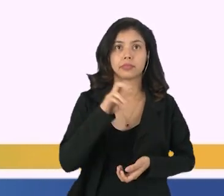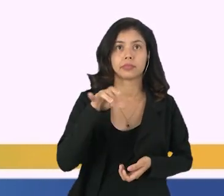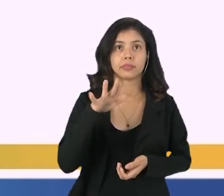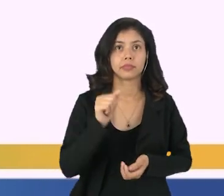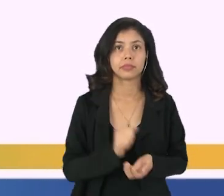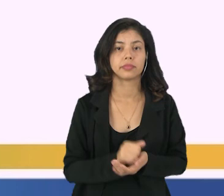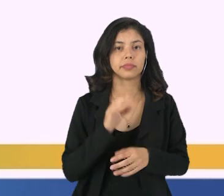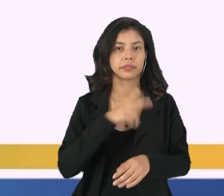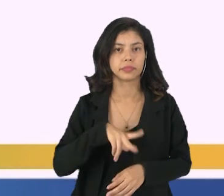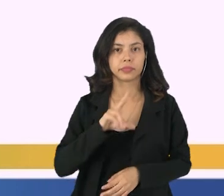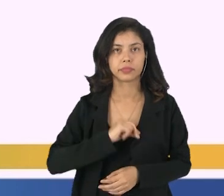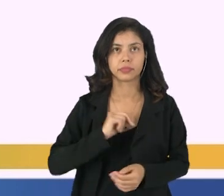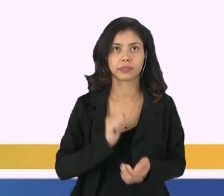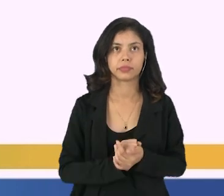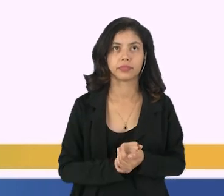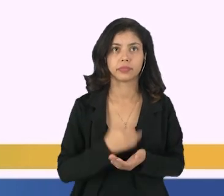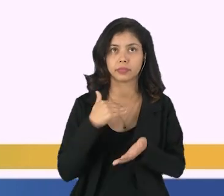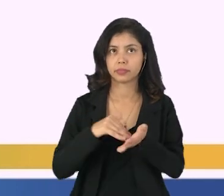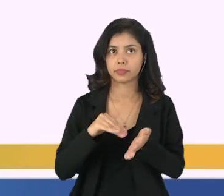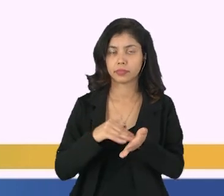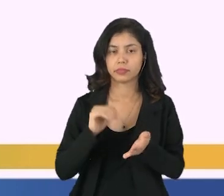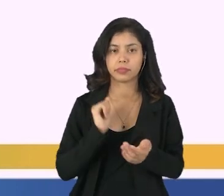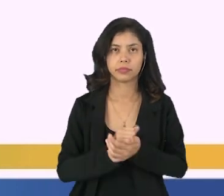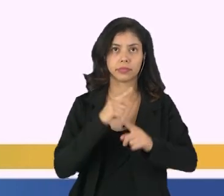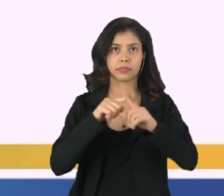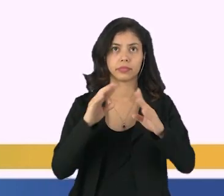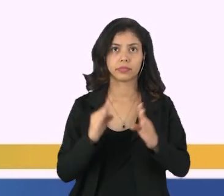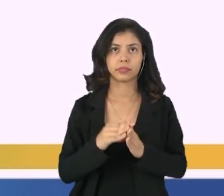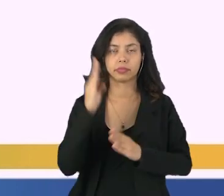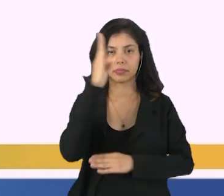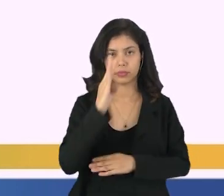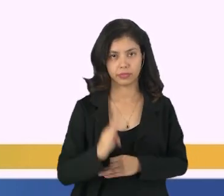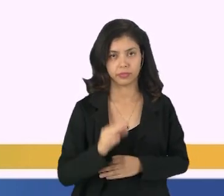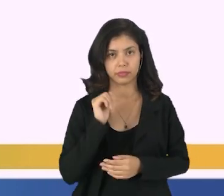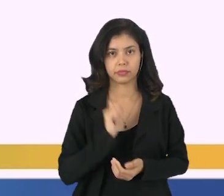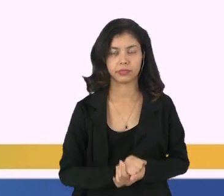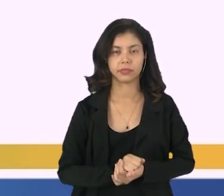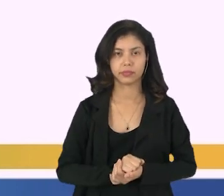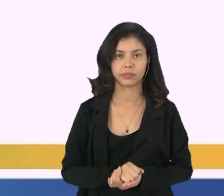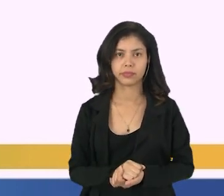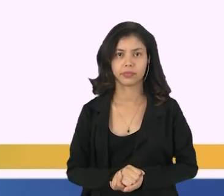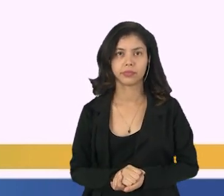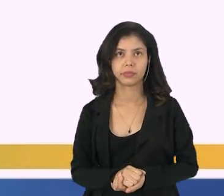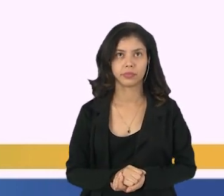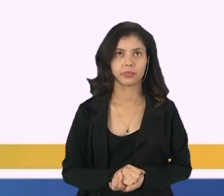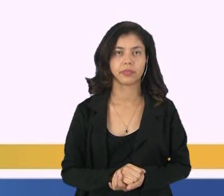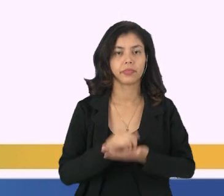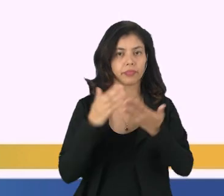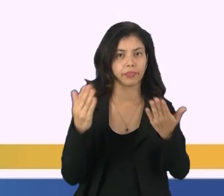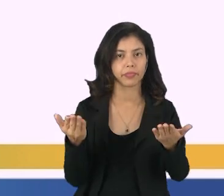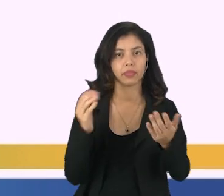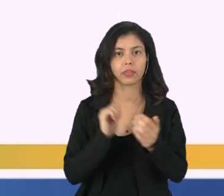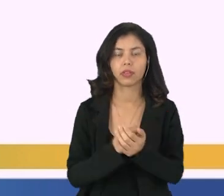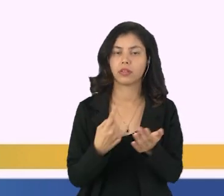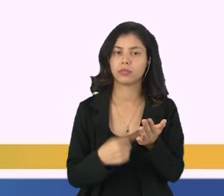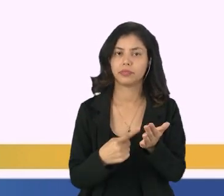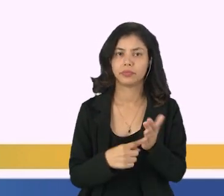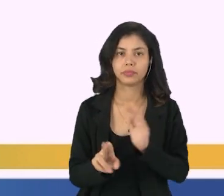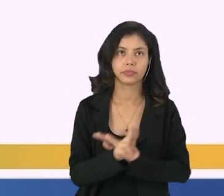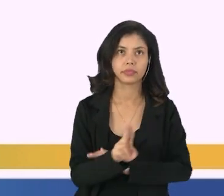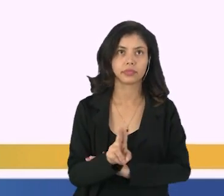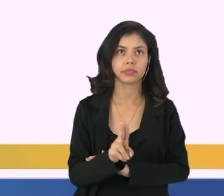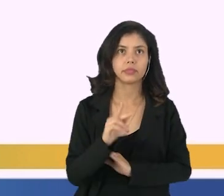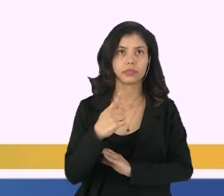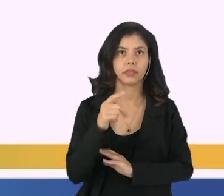monarcas portugueses na administração aí da Igreja Católica no Brasil, né, esse acordo chamado